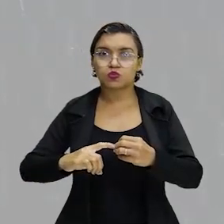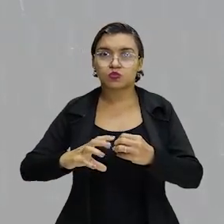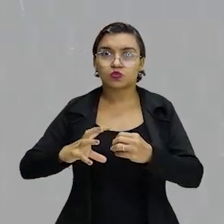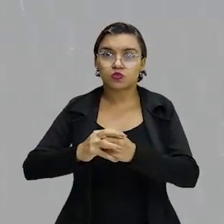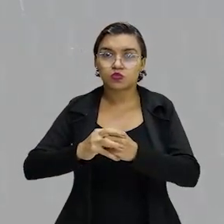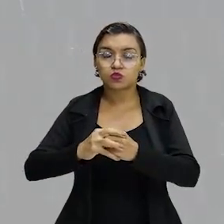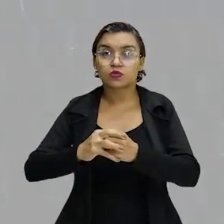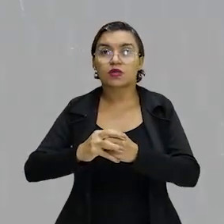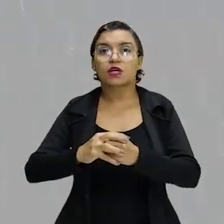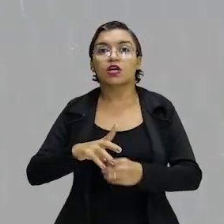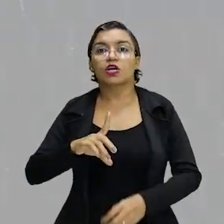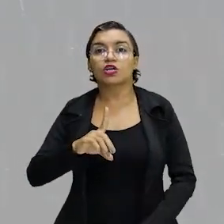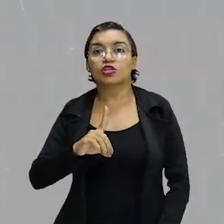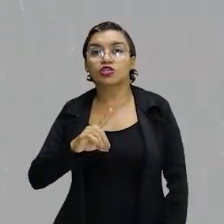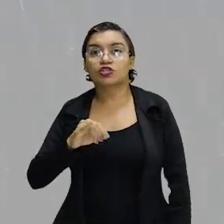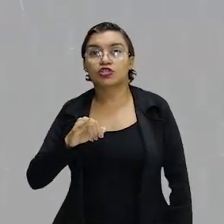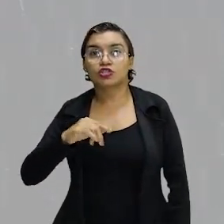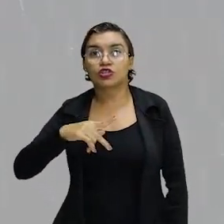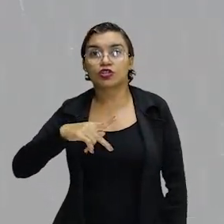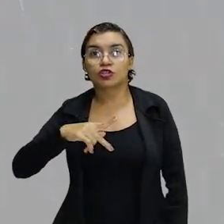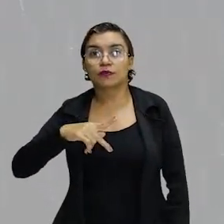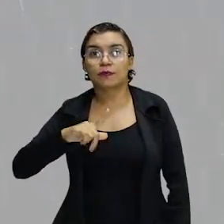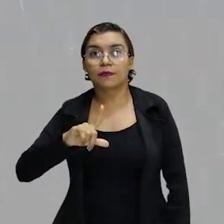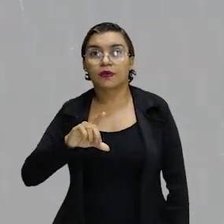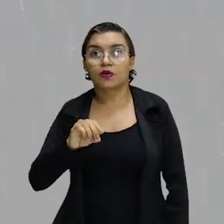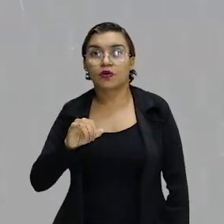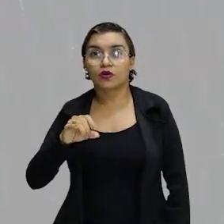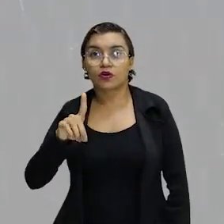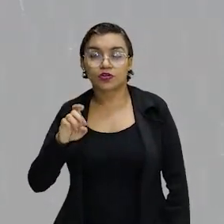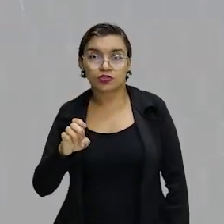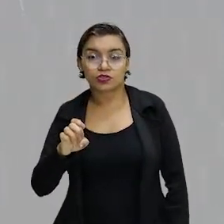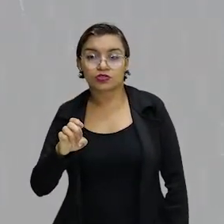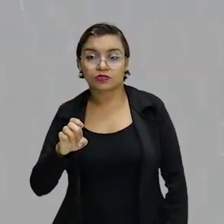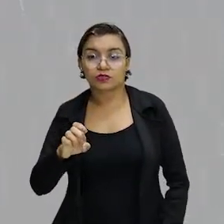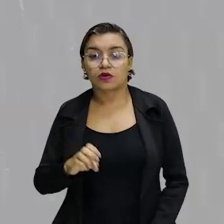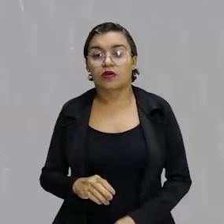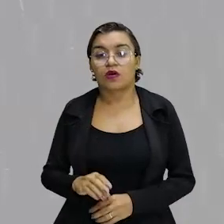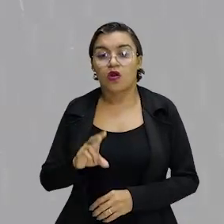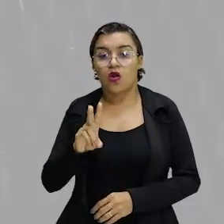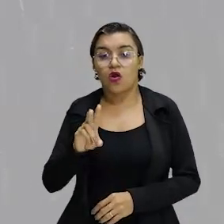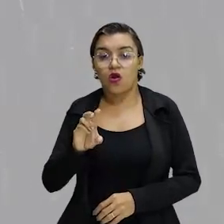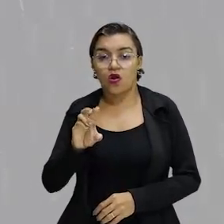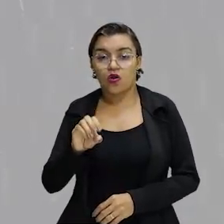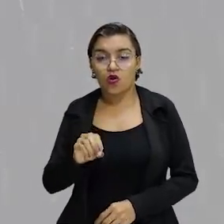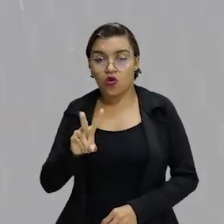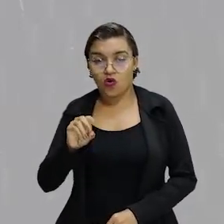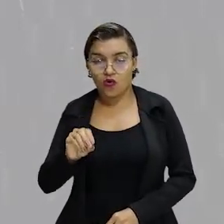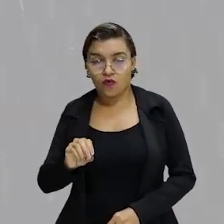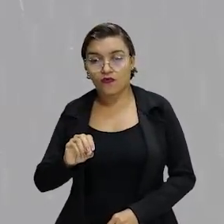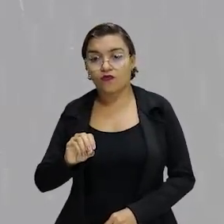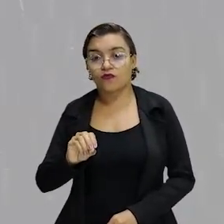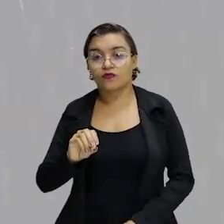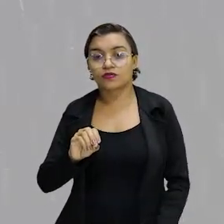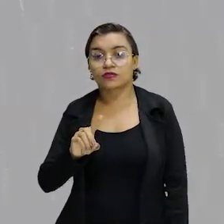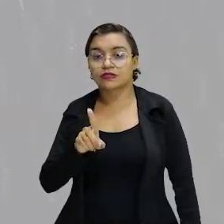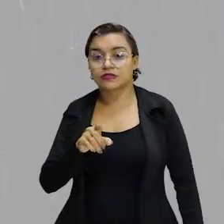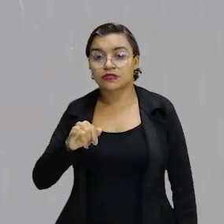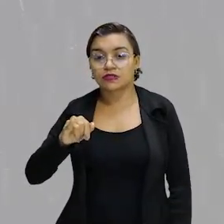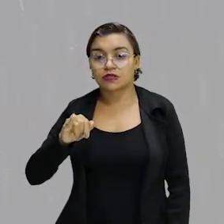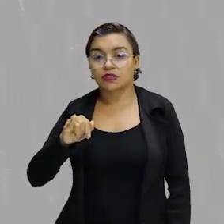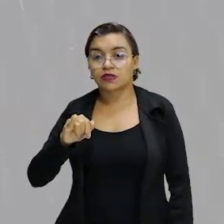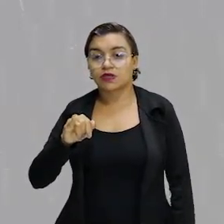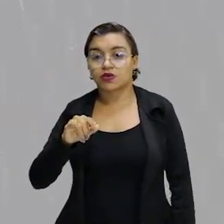indivíduo diploide, que vai ser, no caso aqui, o ovo ou zigoto. Veja que o ovo ou zigoto ele é